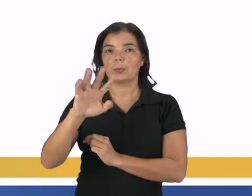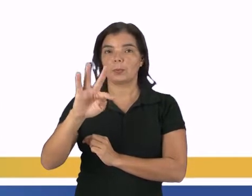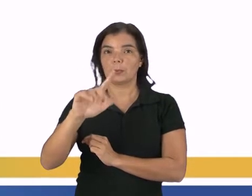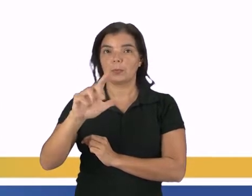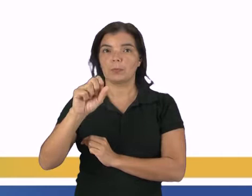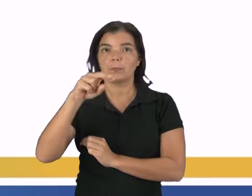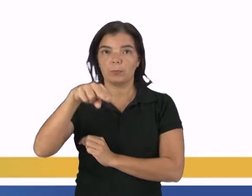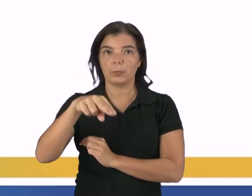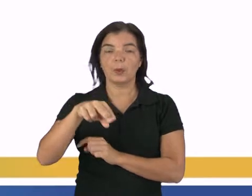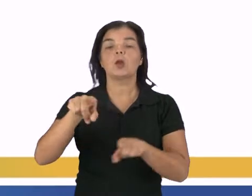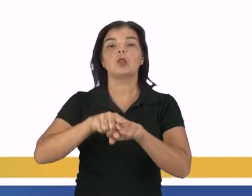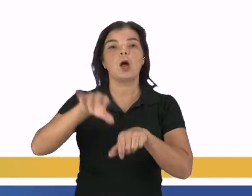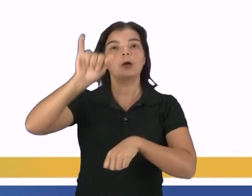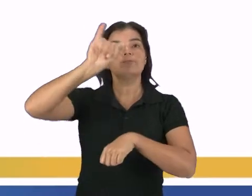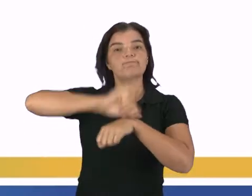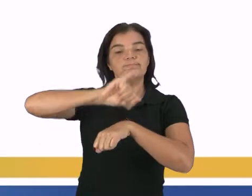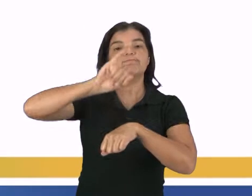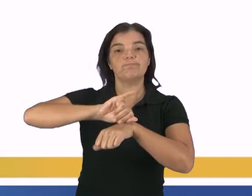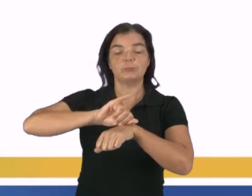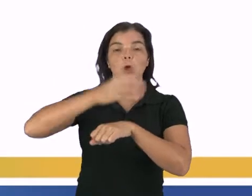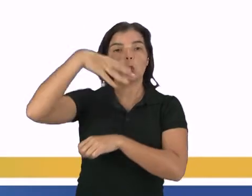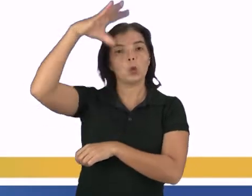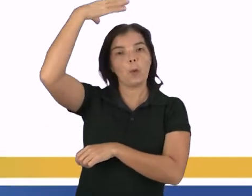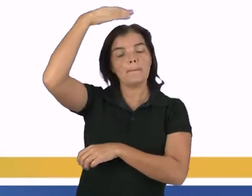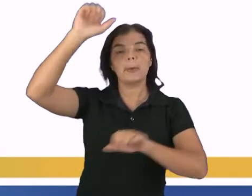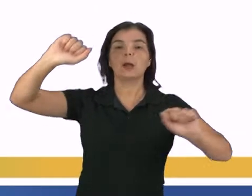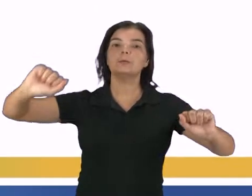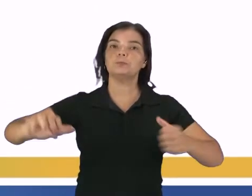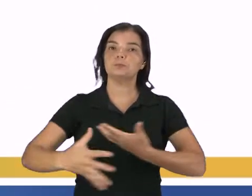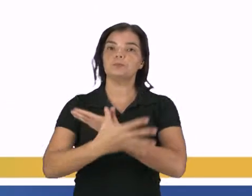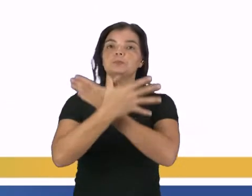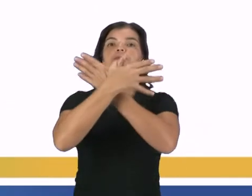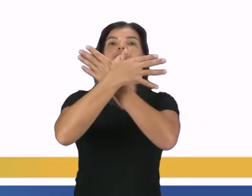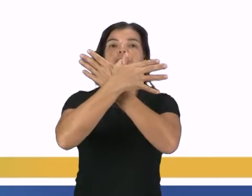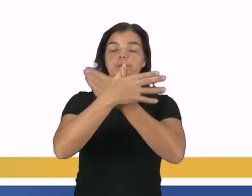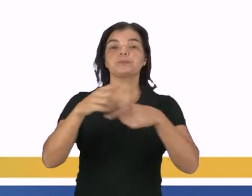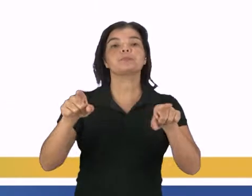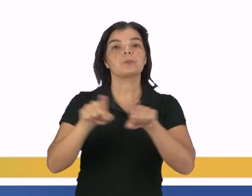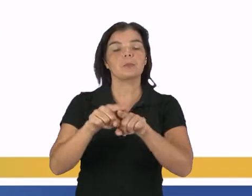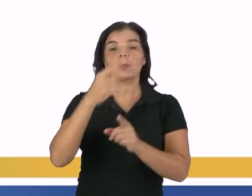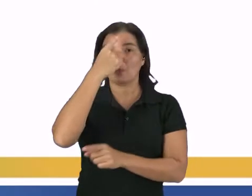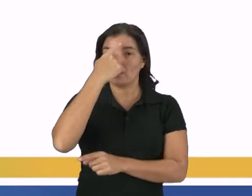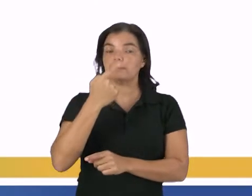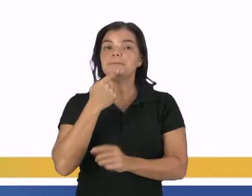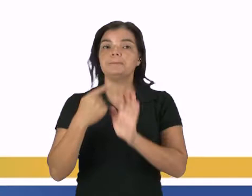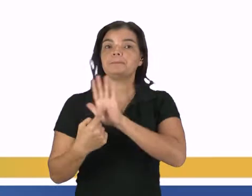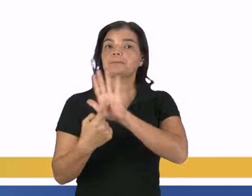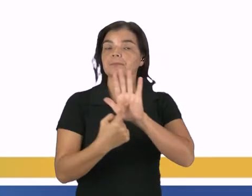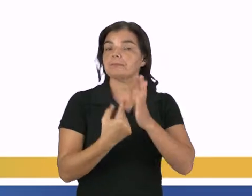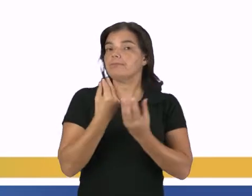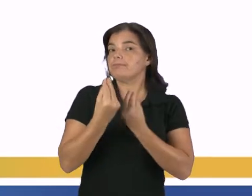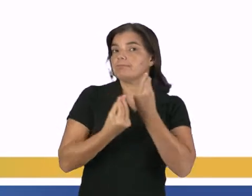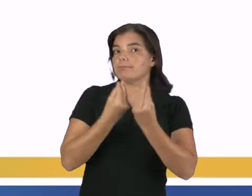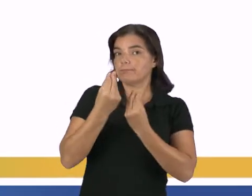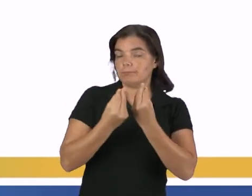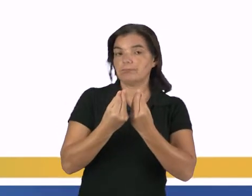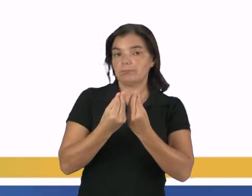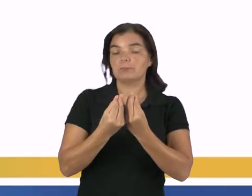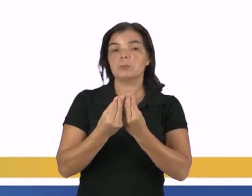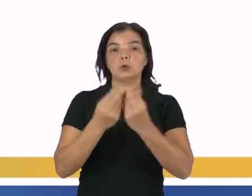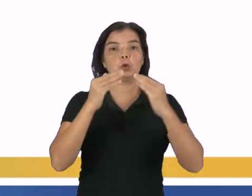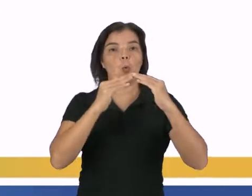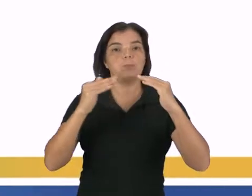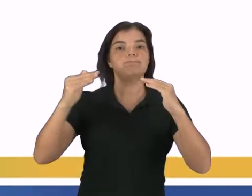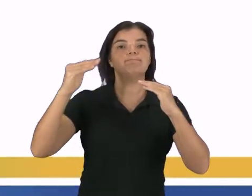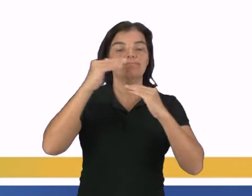Tenochtitlan, na capital do Império Azteca. E aí tem uma imagem que é uma ilustração de como seria esse chamado Templo